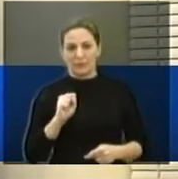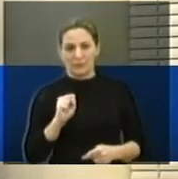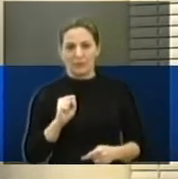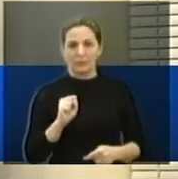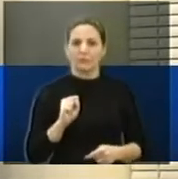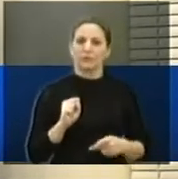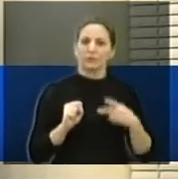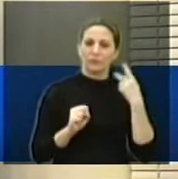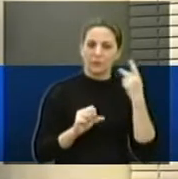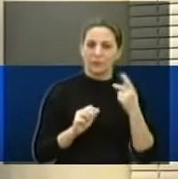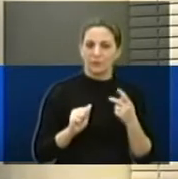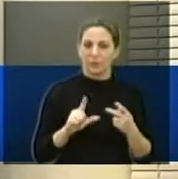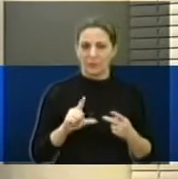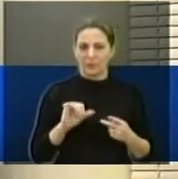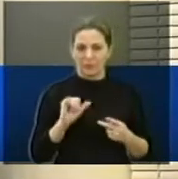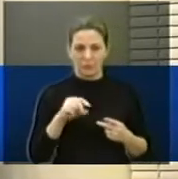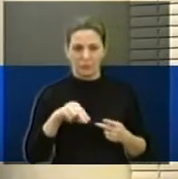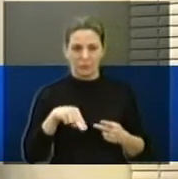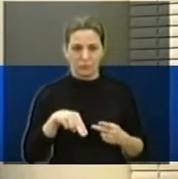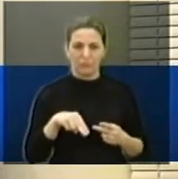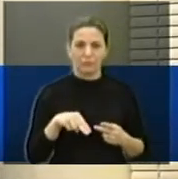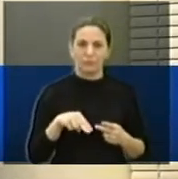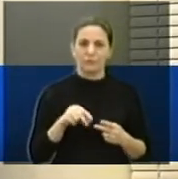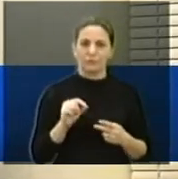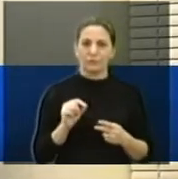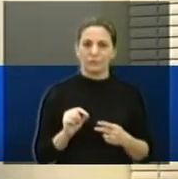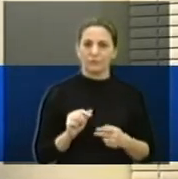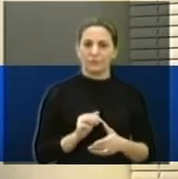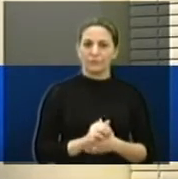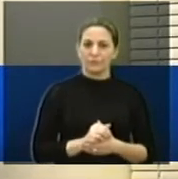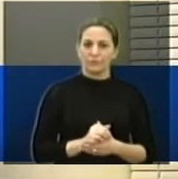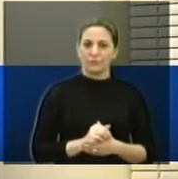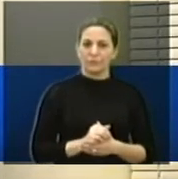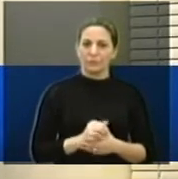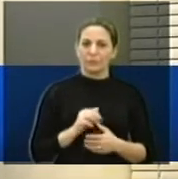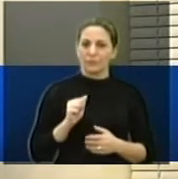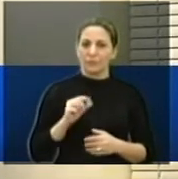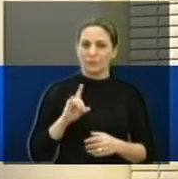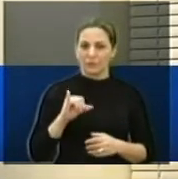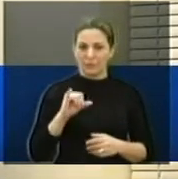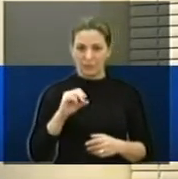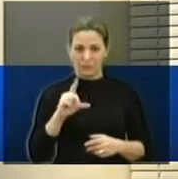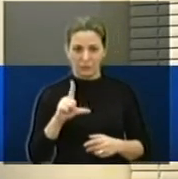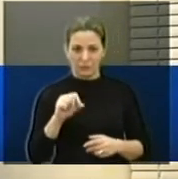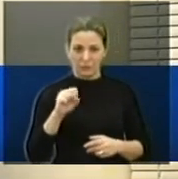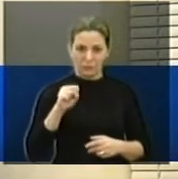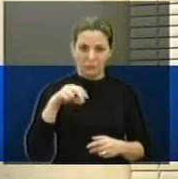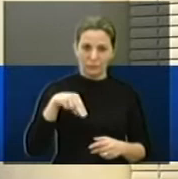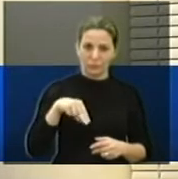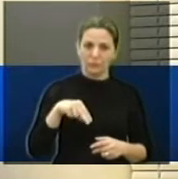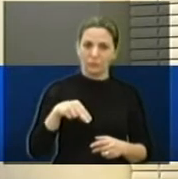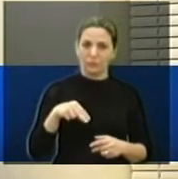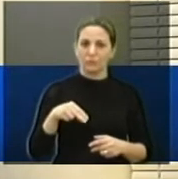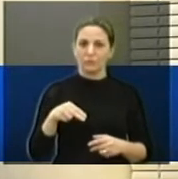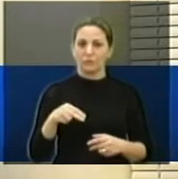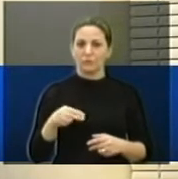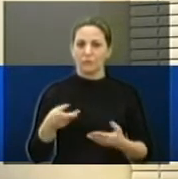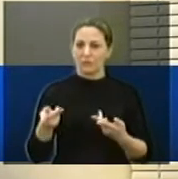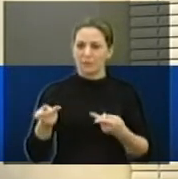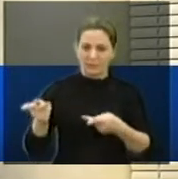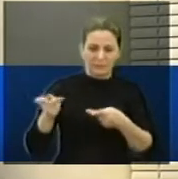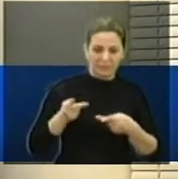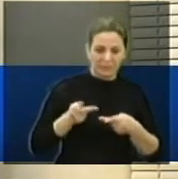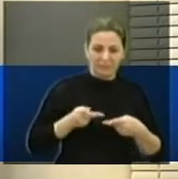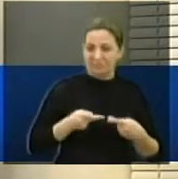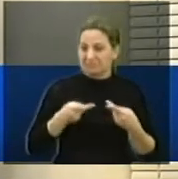adilson vital faz parte o adilson ainda foi desconvidado eu